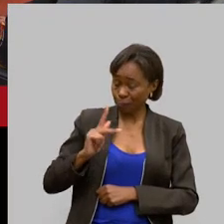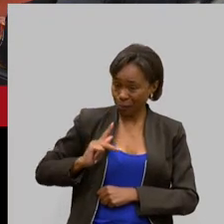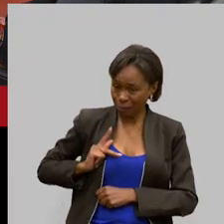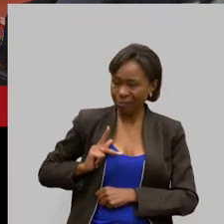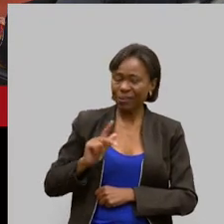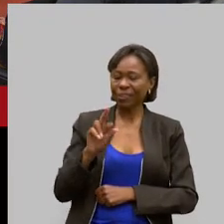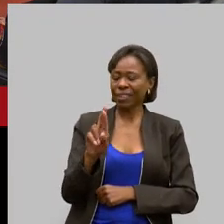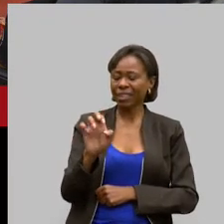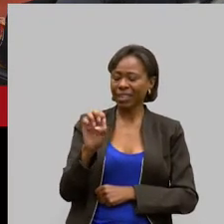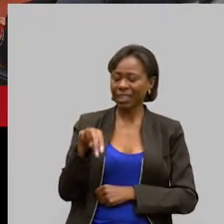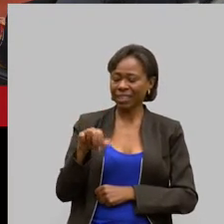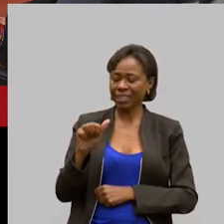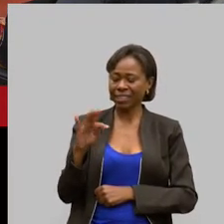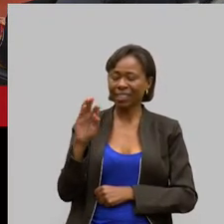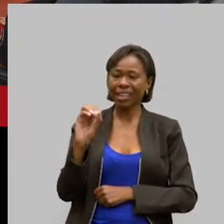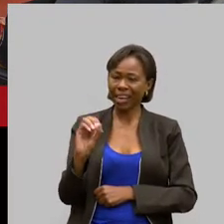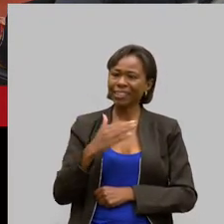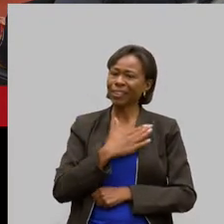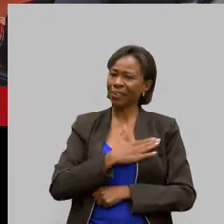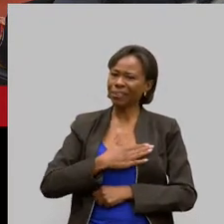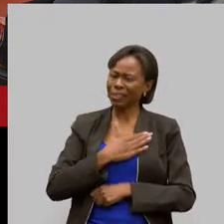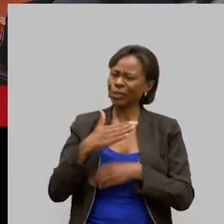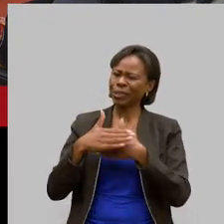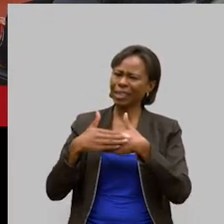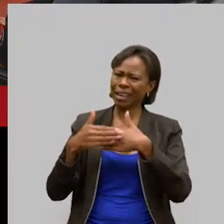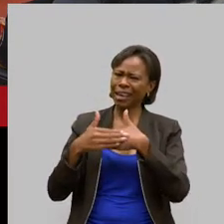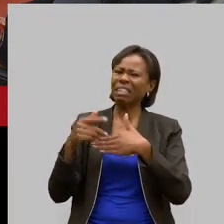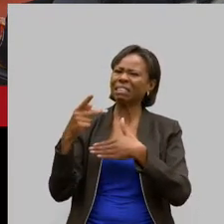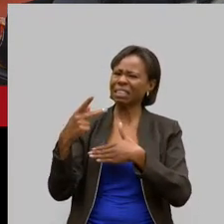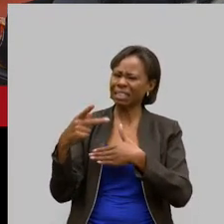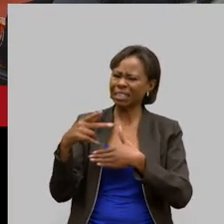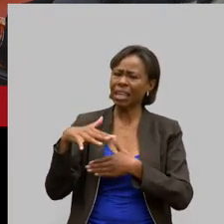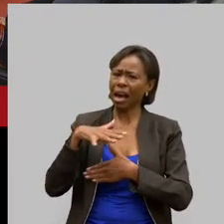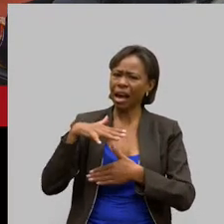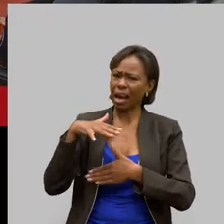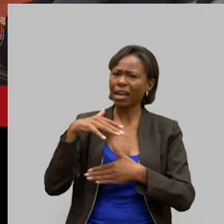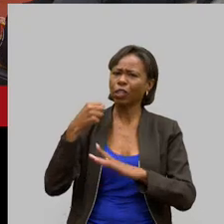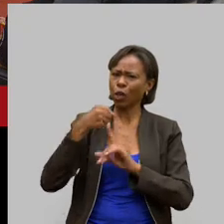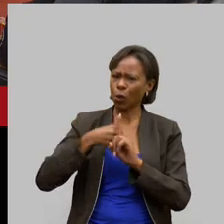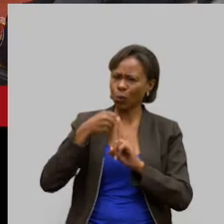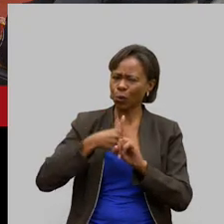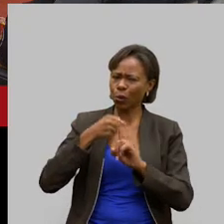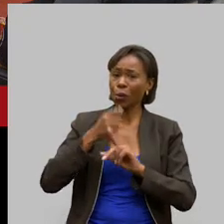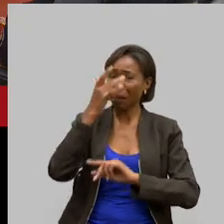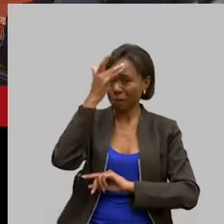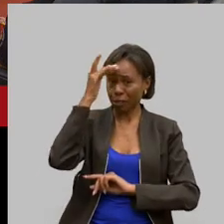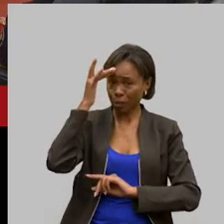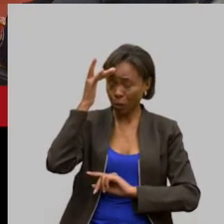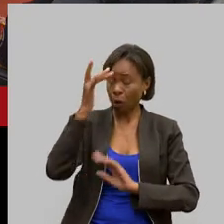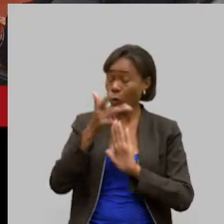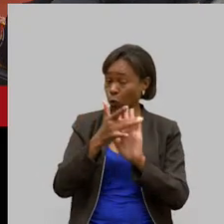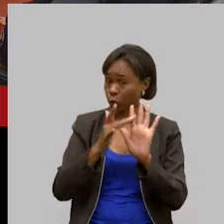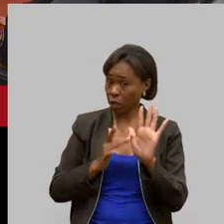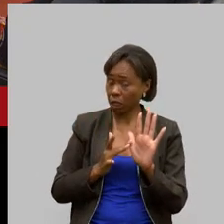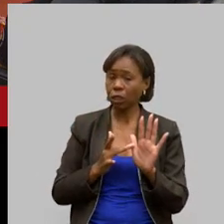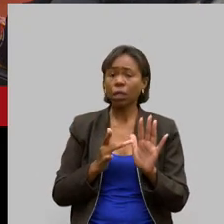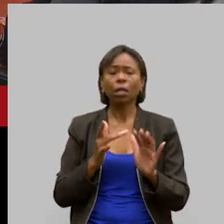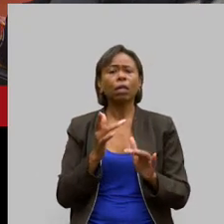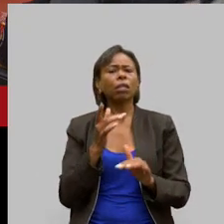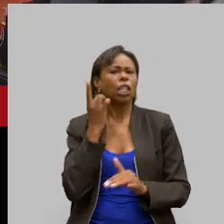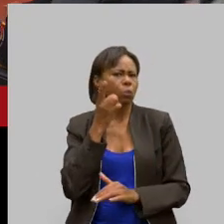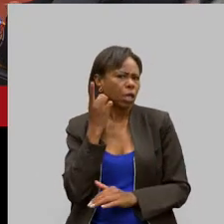é uma pessoa que eu tenho bastante carinho aí na luta da pessoa com deficiência deputado federal deputados estaduais